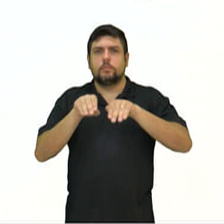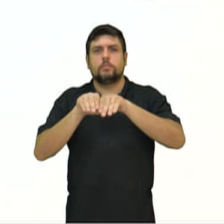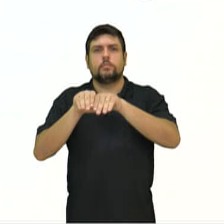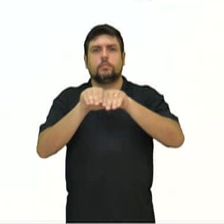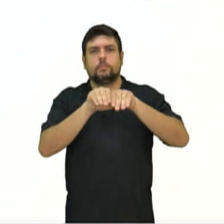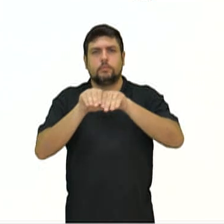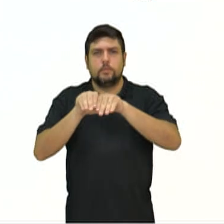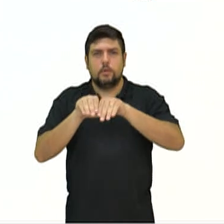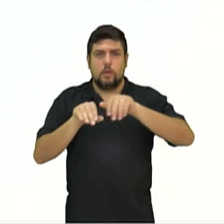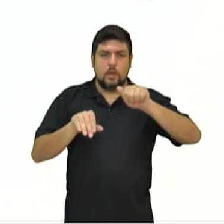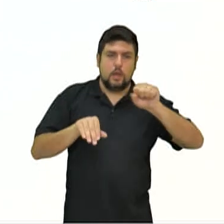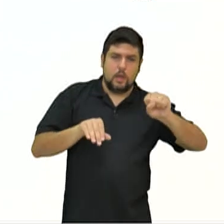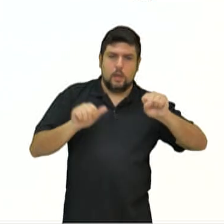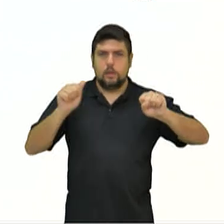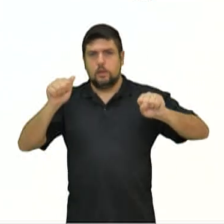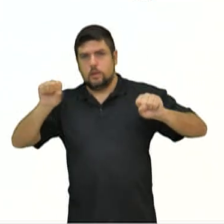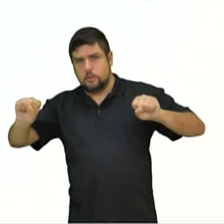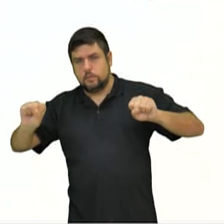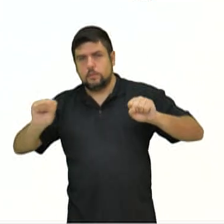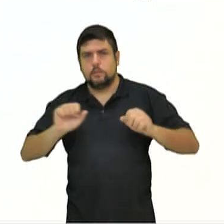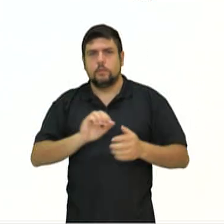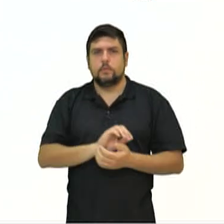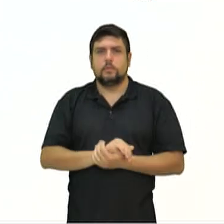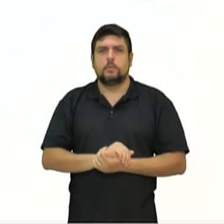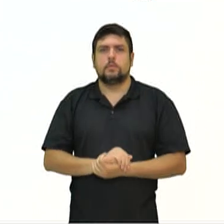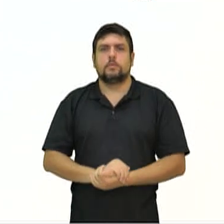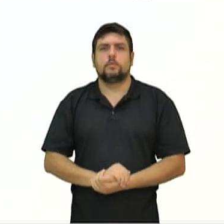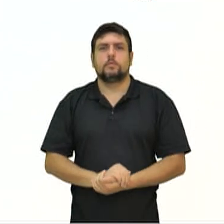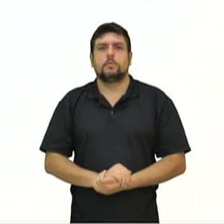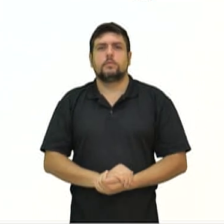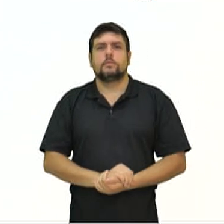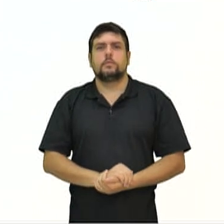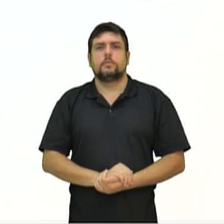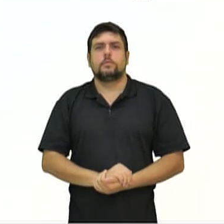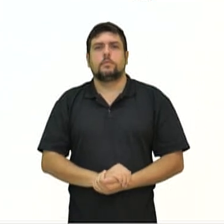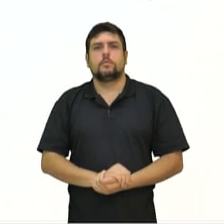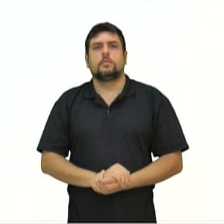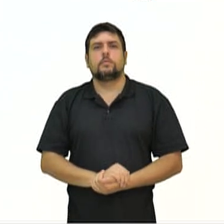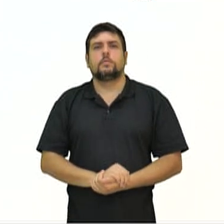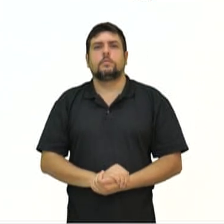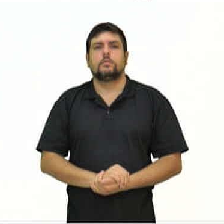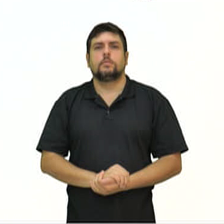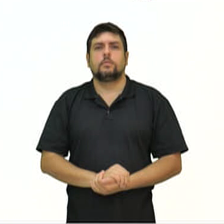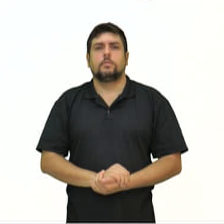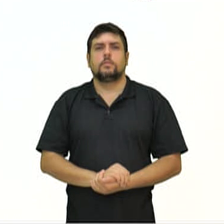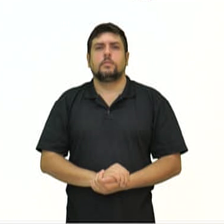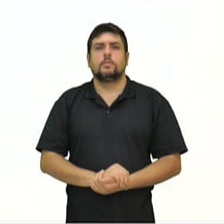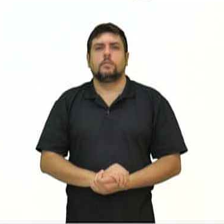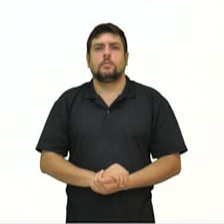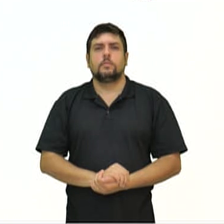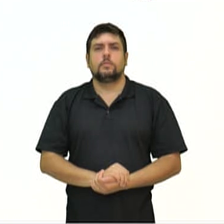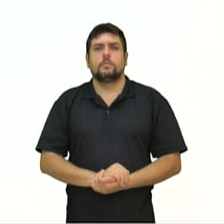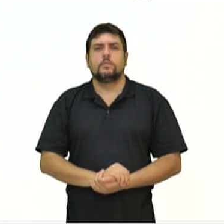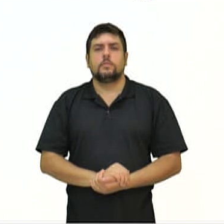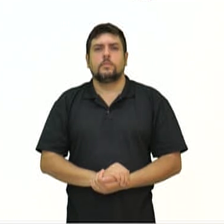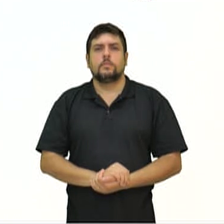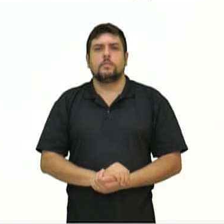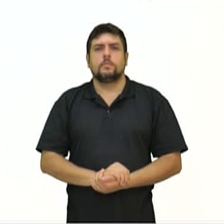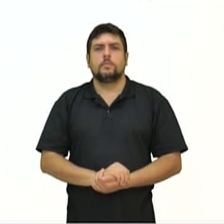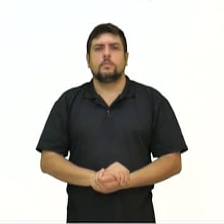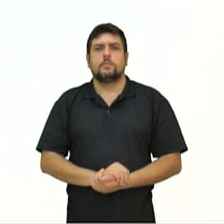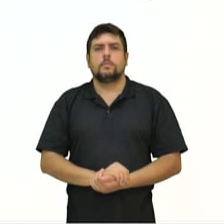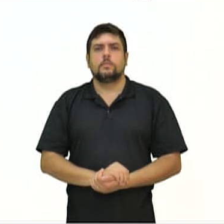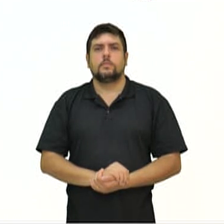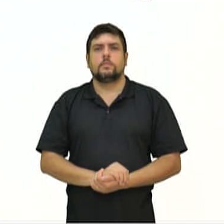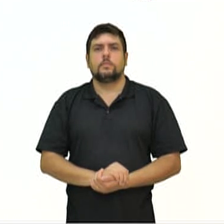fun as, tão divertido quanto. Going skydiving is more or less dangerous than snowboarding. Aí